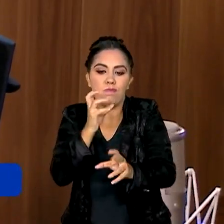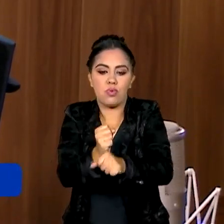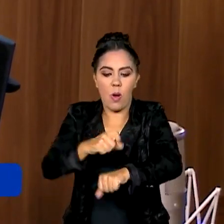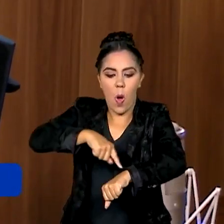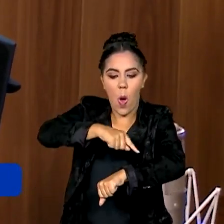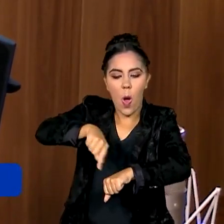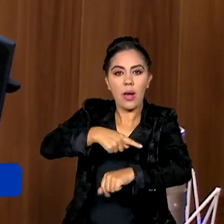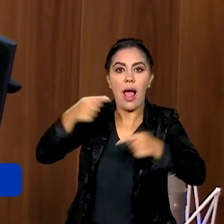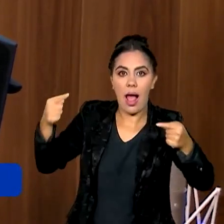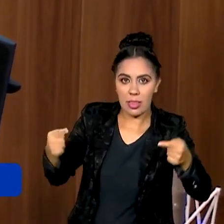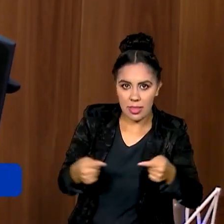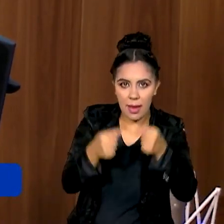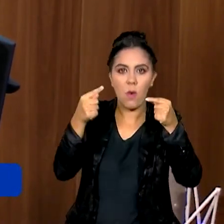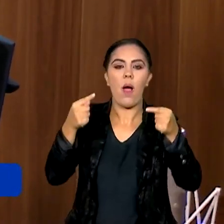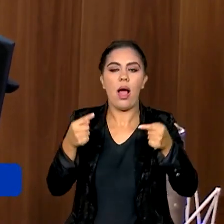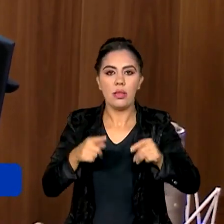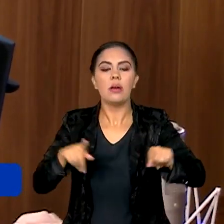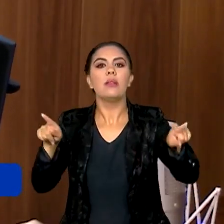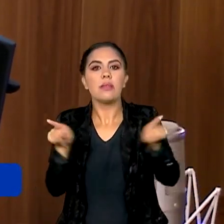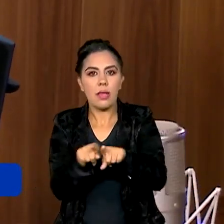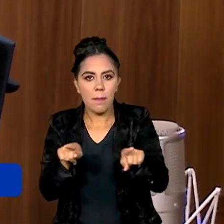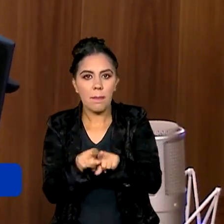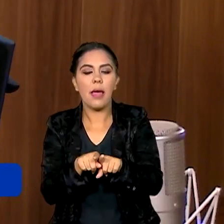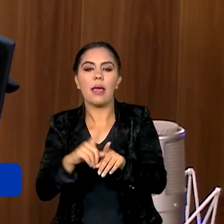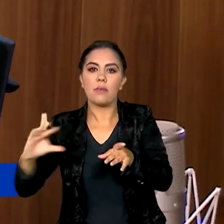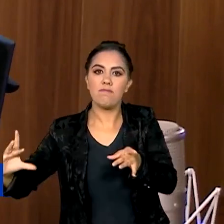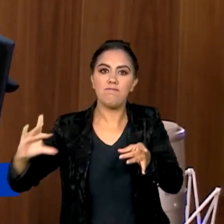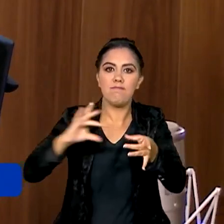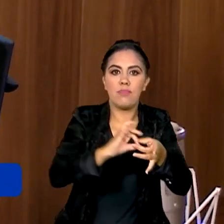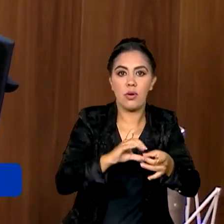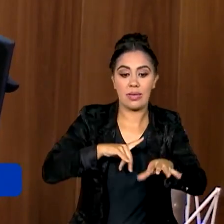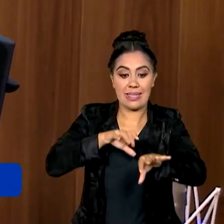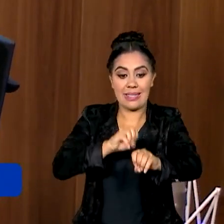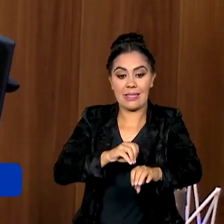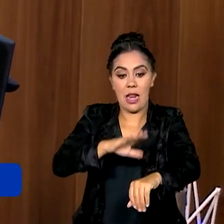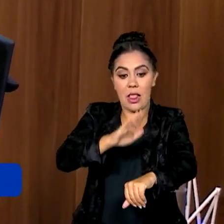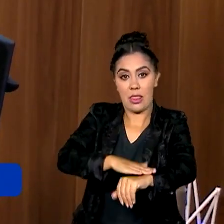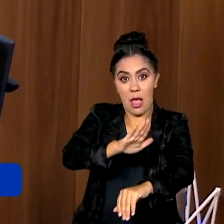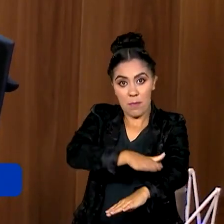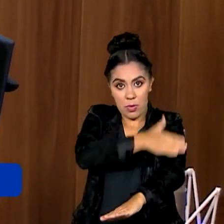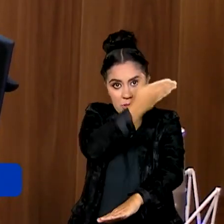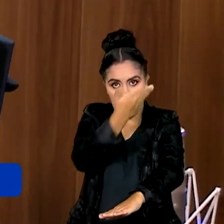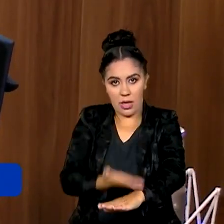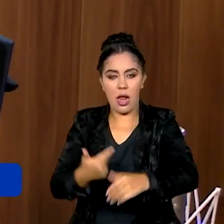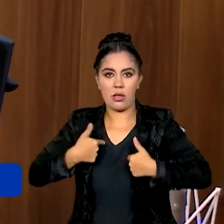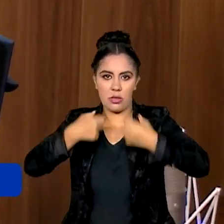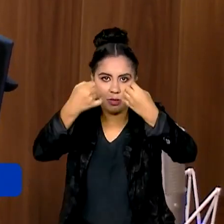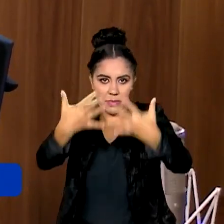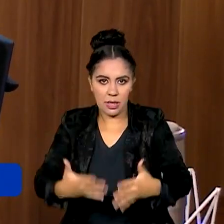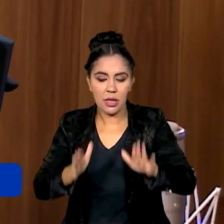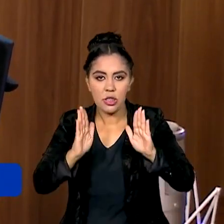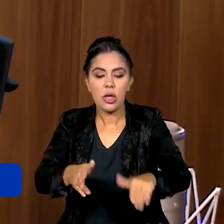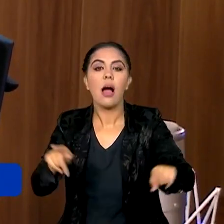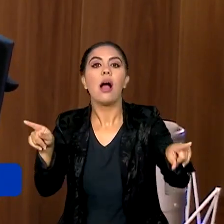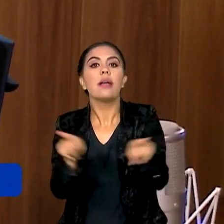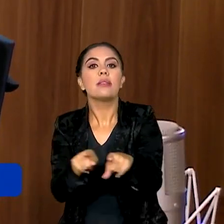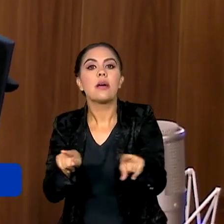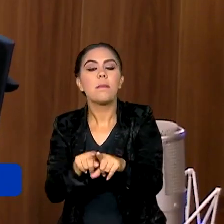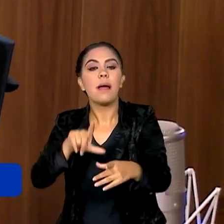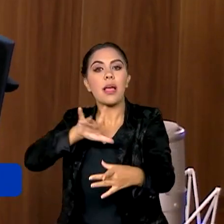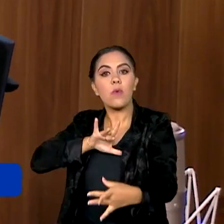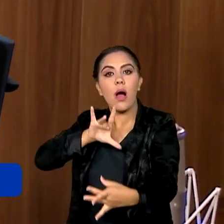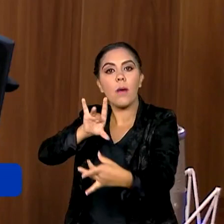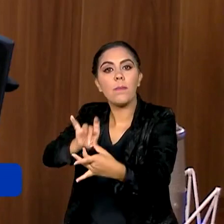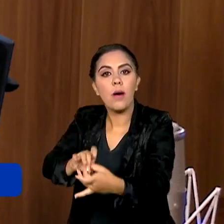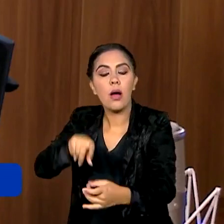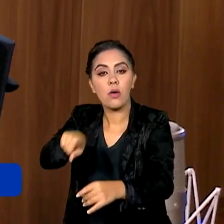adequada, compatibilizada com o ensino de tempo integral, que eu já me referi aqui, e também compatibilizada com a